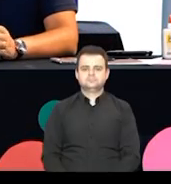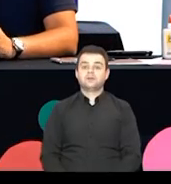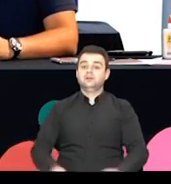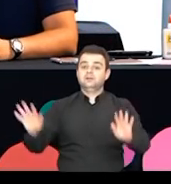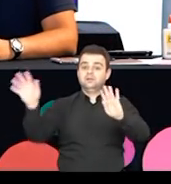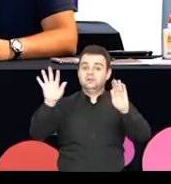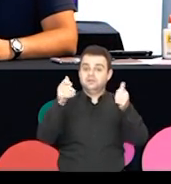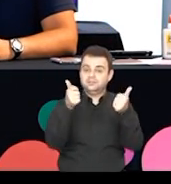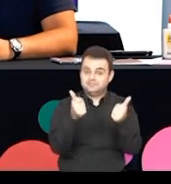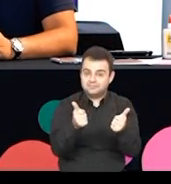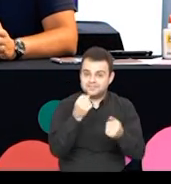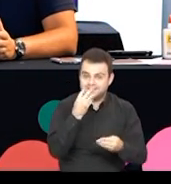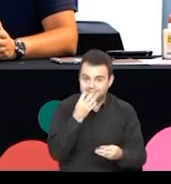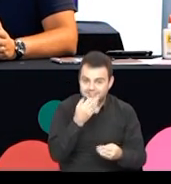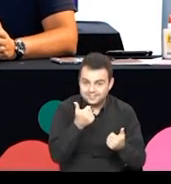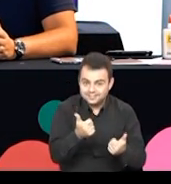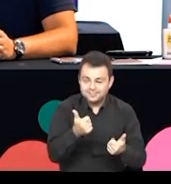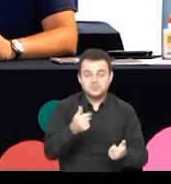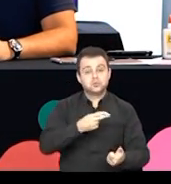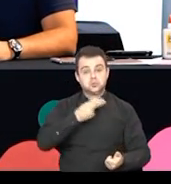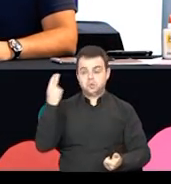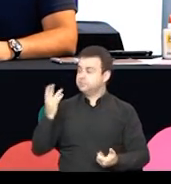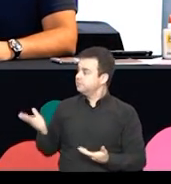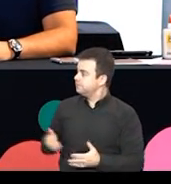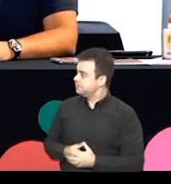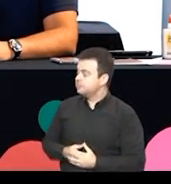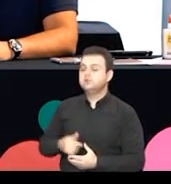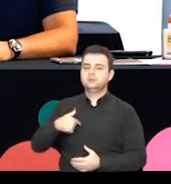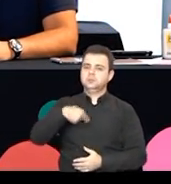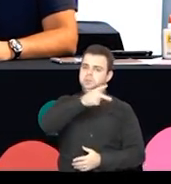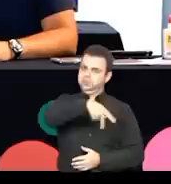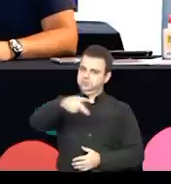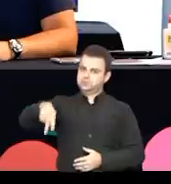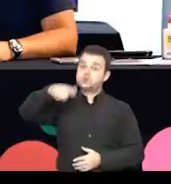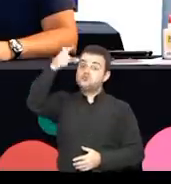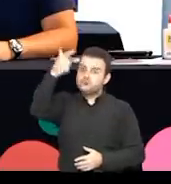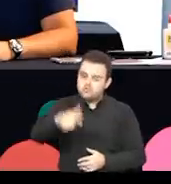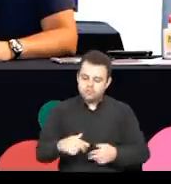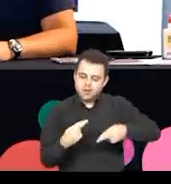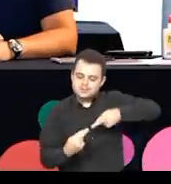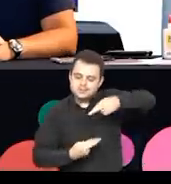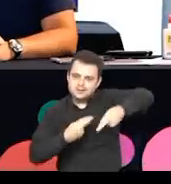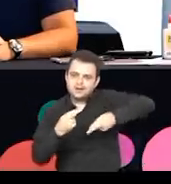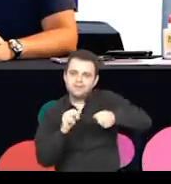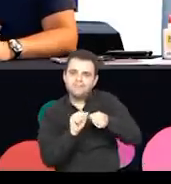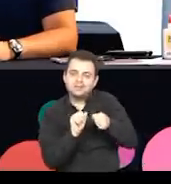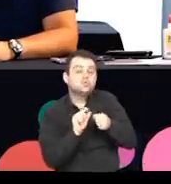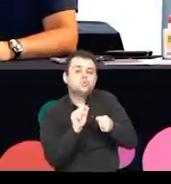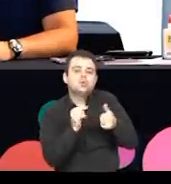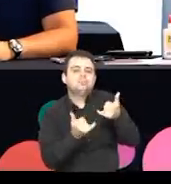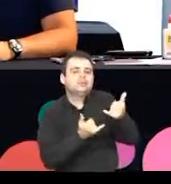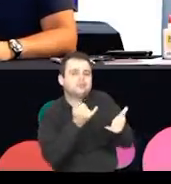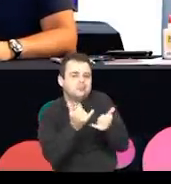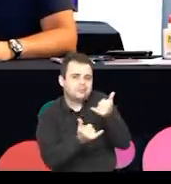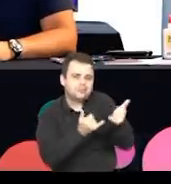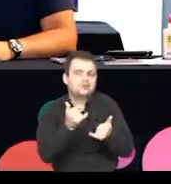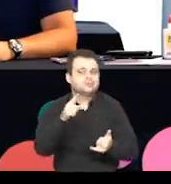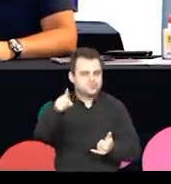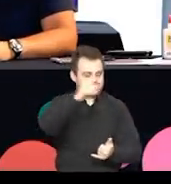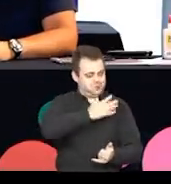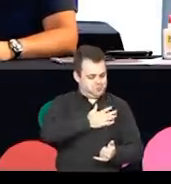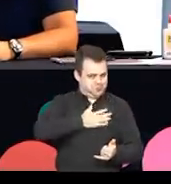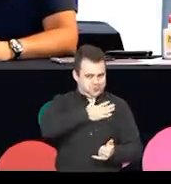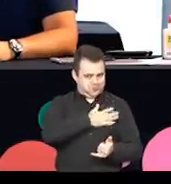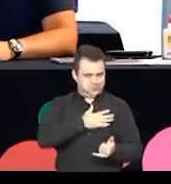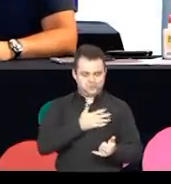Olá pessoal, tudo bem com vocês? Eu sou o professor Leandro e trago novamente um brinquedo de reciclagem super divertido. Eu estava pensando aqui, na